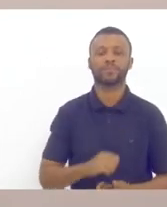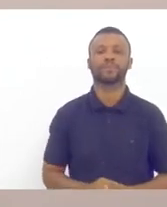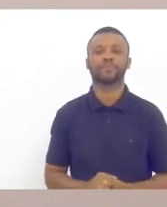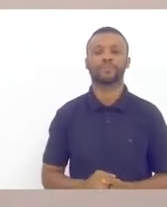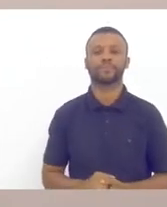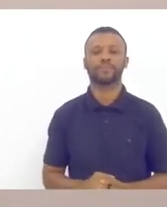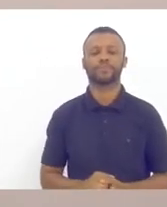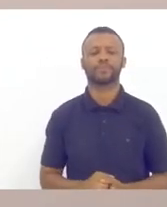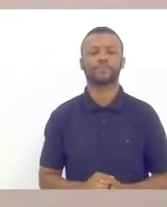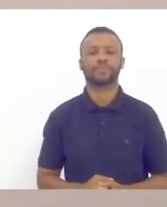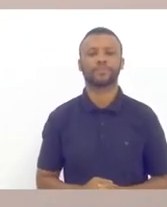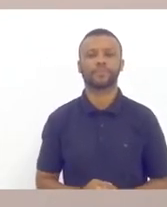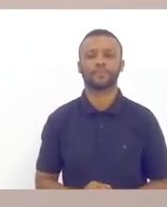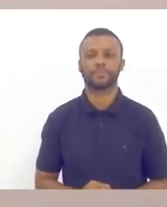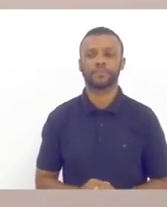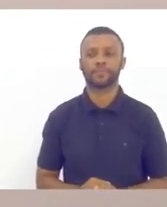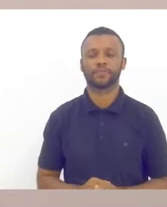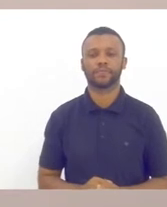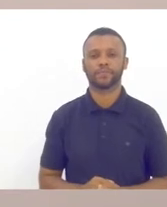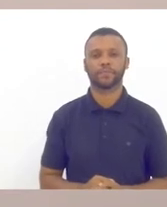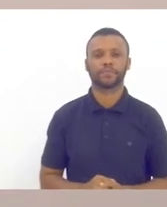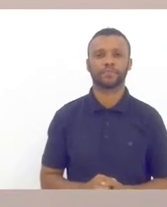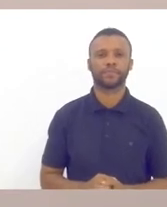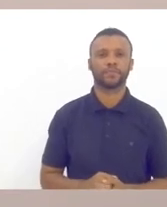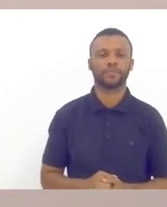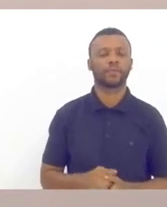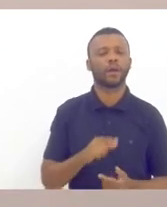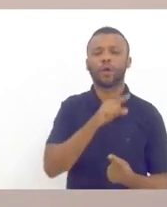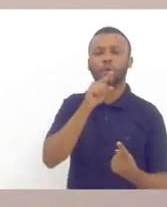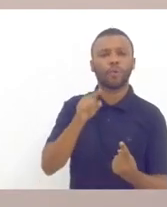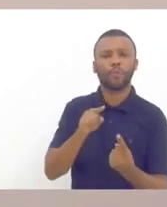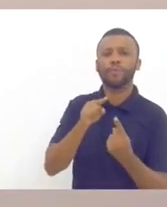para a prospecção,